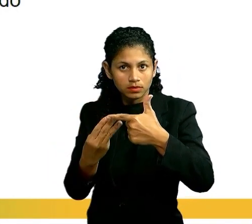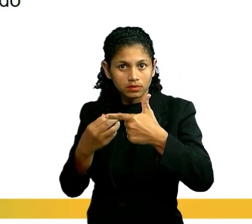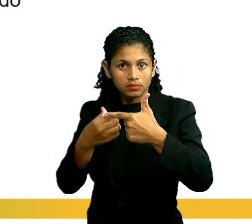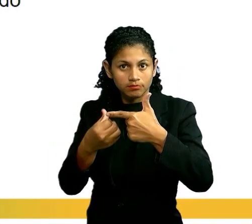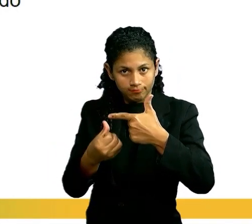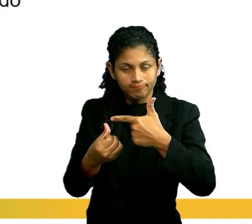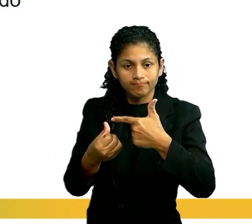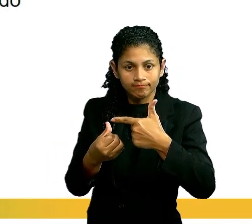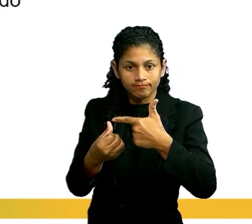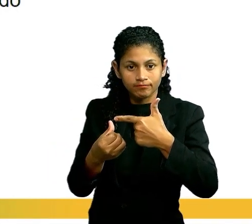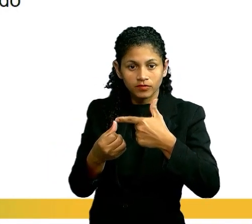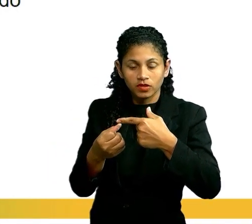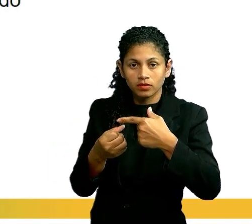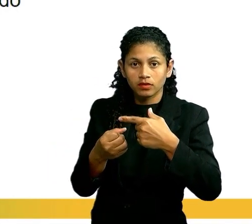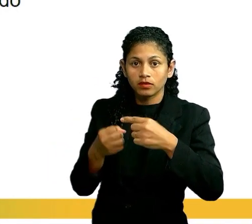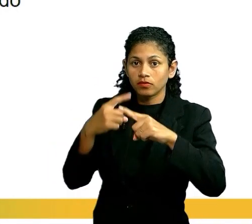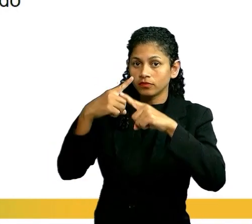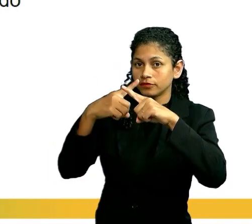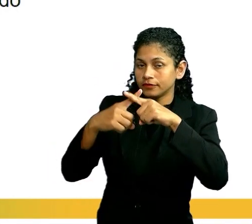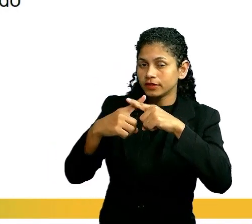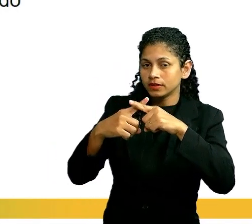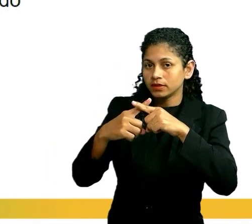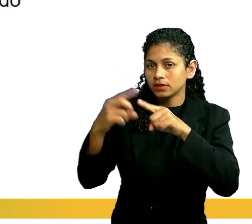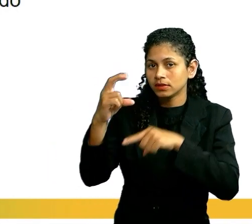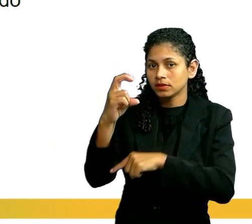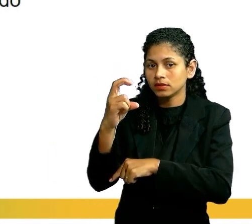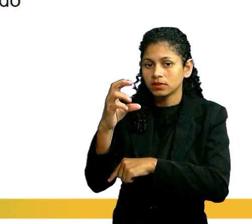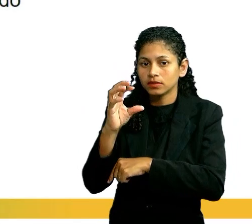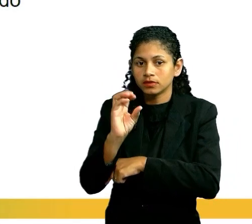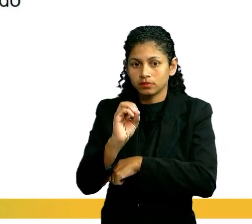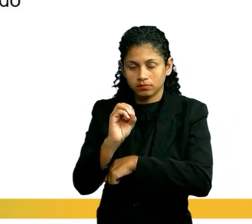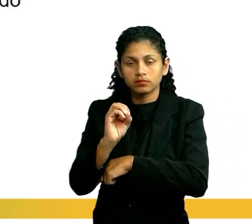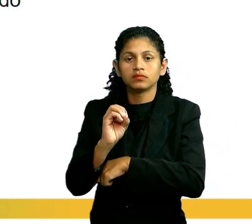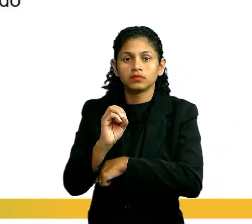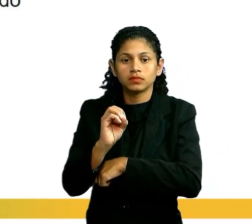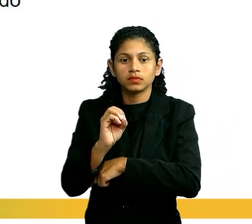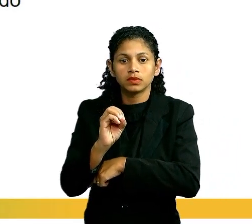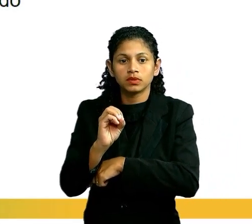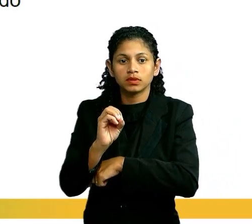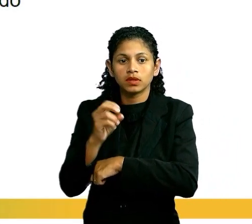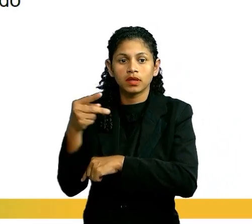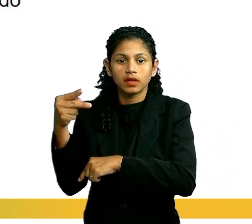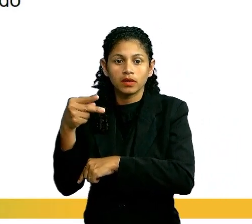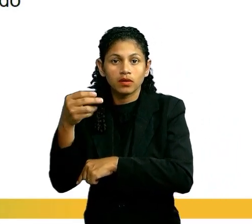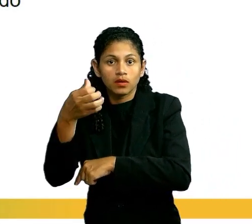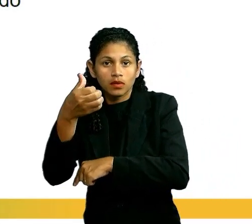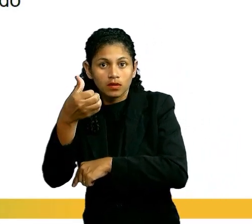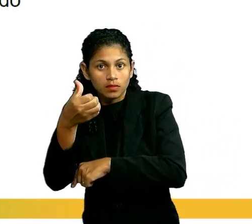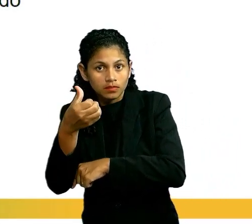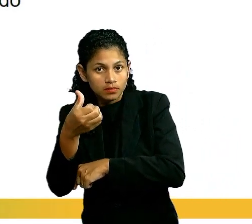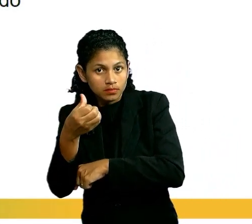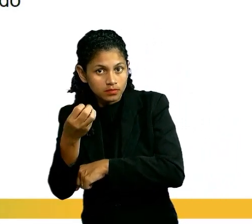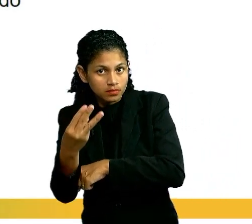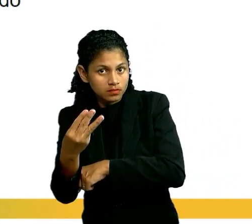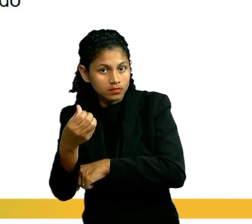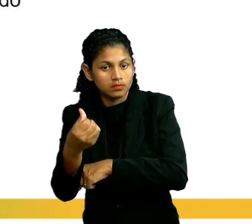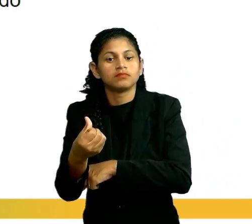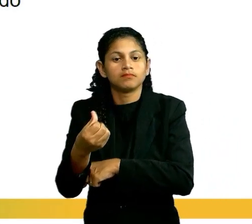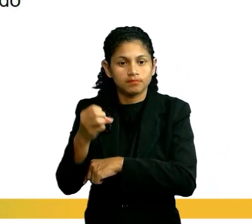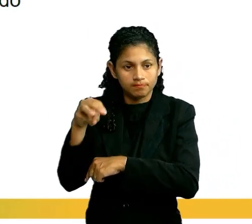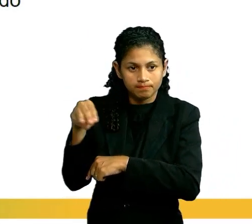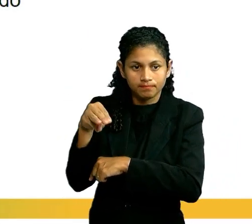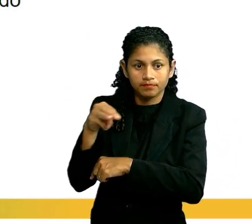50, vai dar exatamente 18 metros. Então, é só dobrar em relação ao valor, então ela tem que